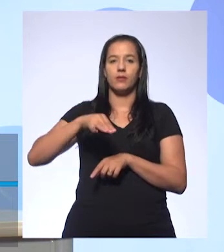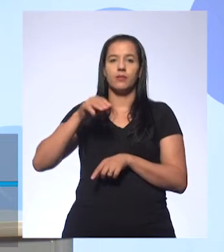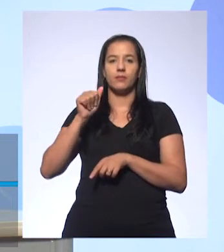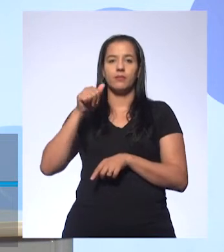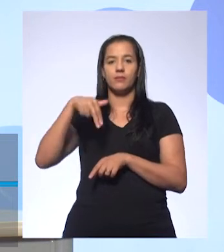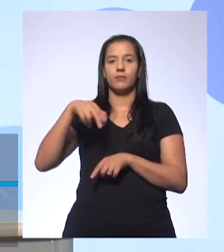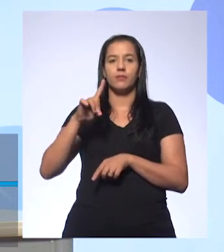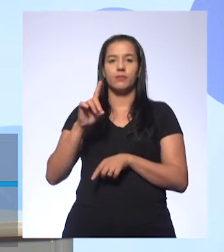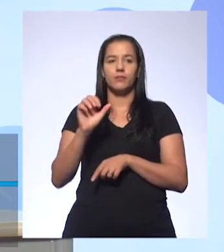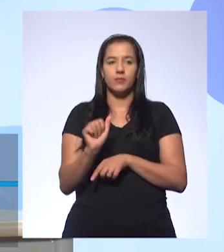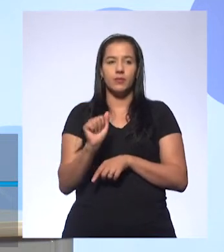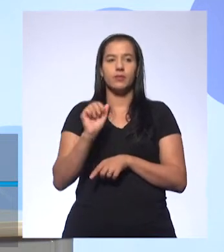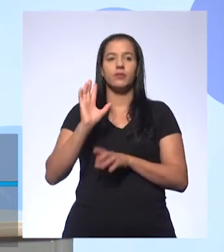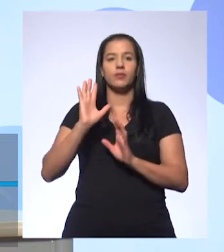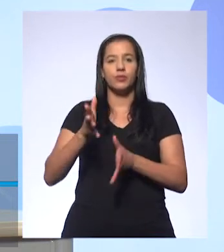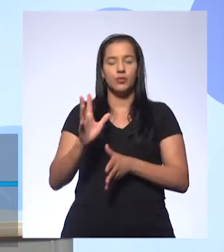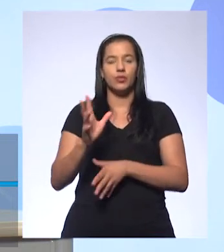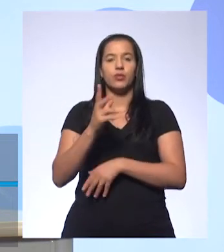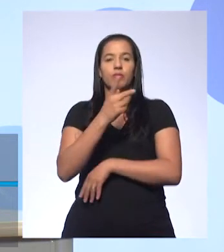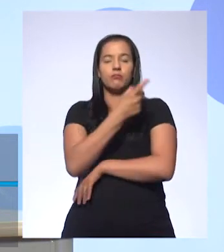já foi